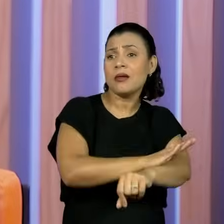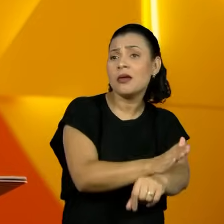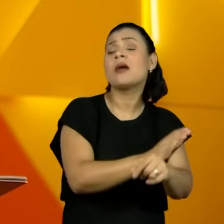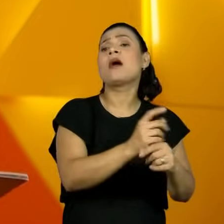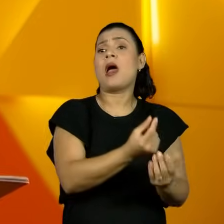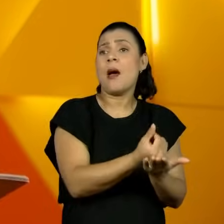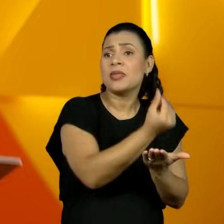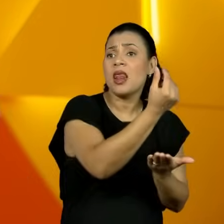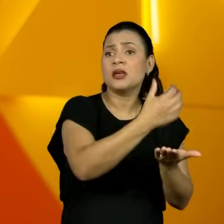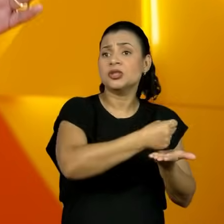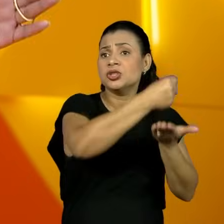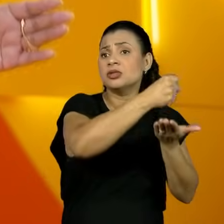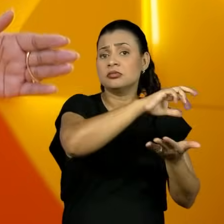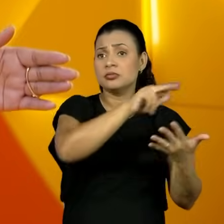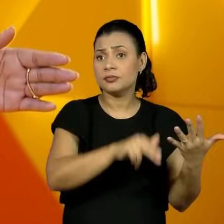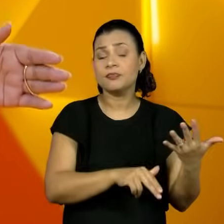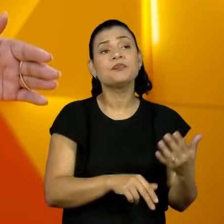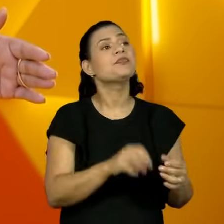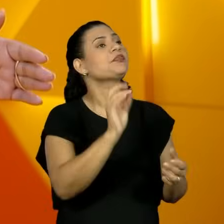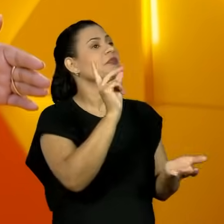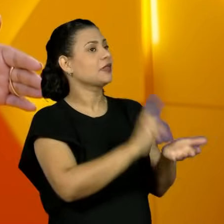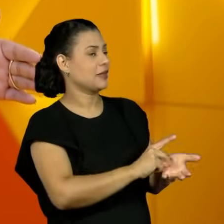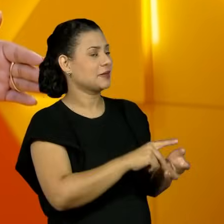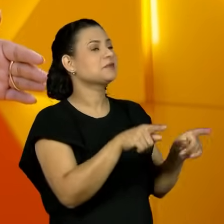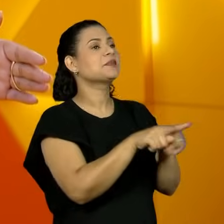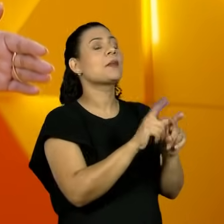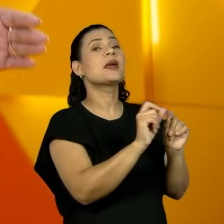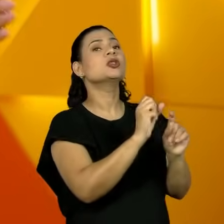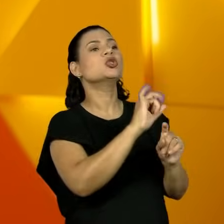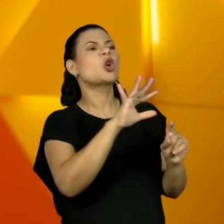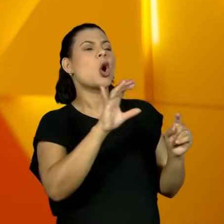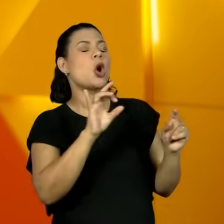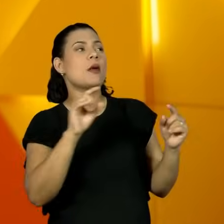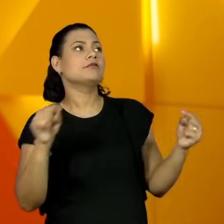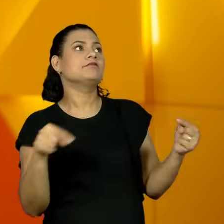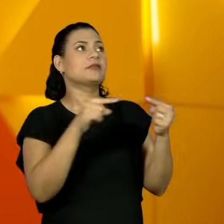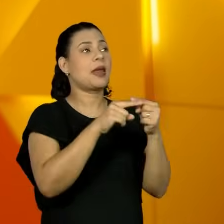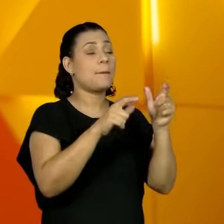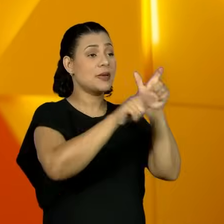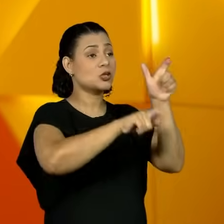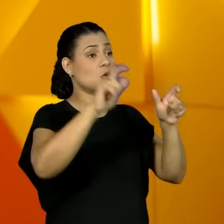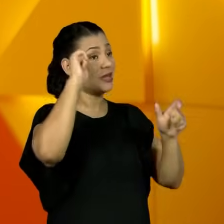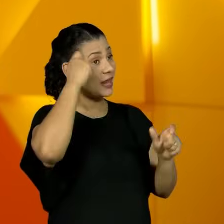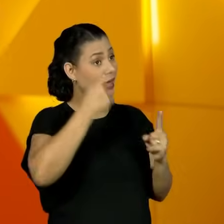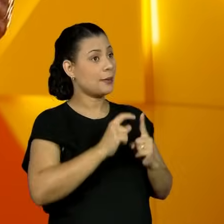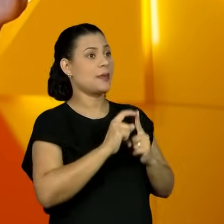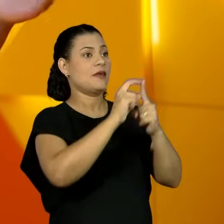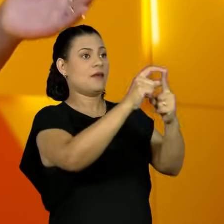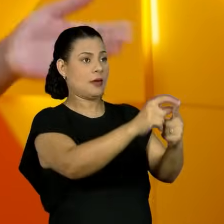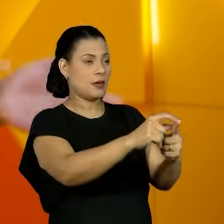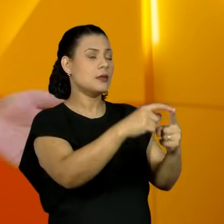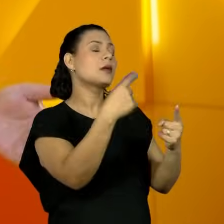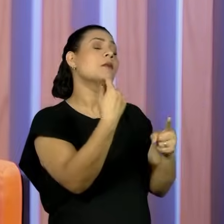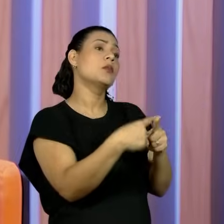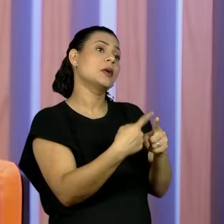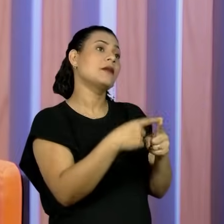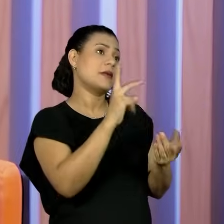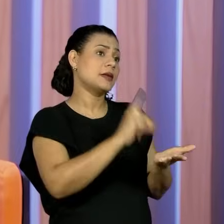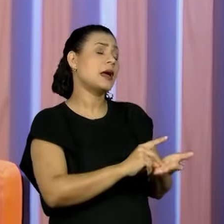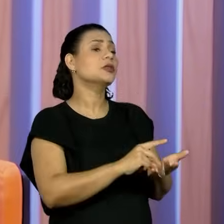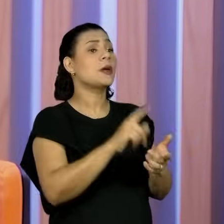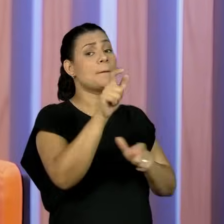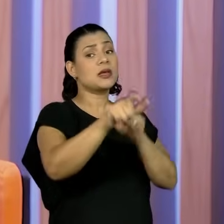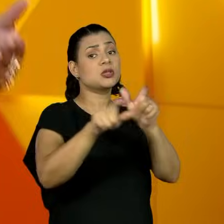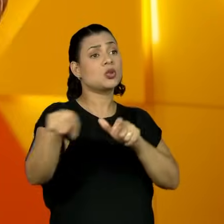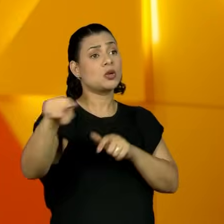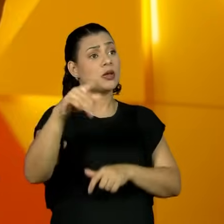essa ostentação barata também, esse termo é usado só quando ele está associado a pessoas negras e periféricas. Exatamente. Porque quando a gente está vendo